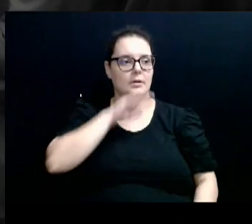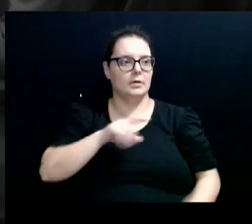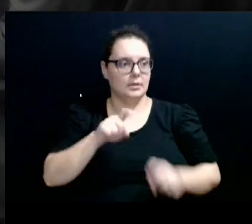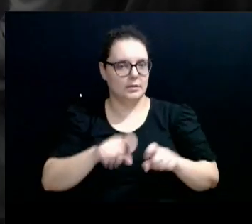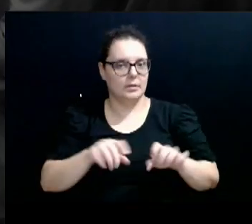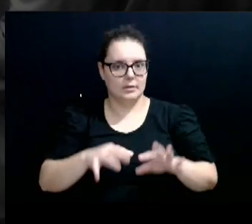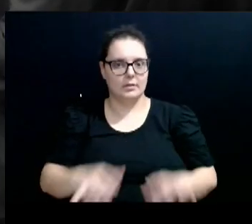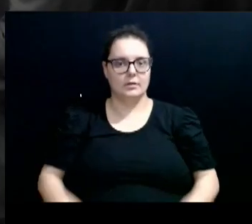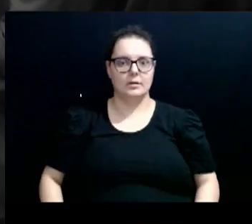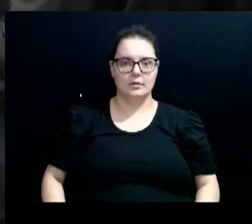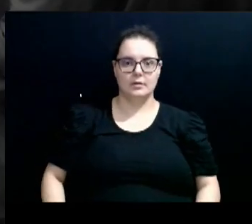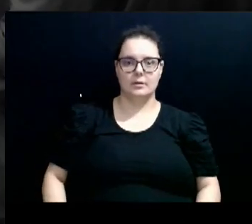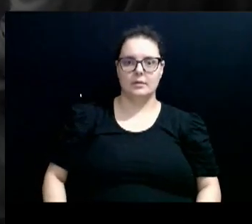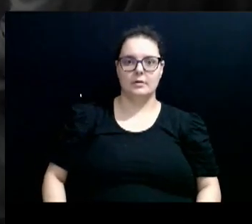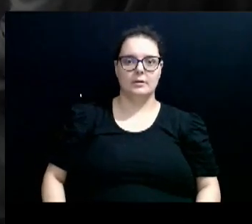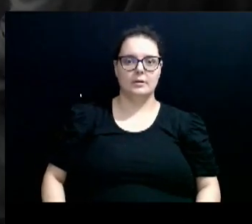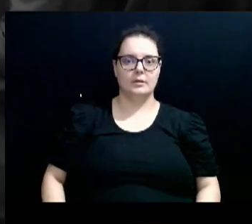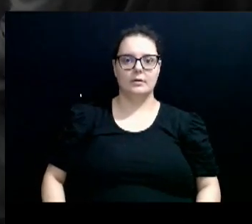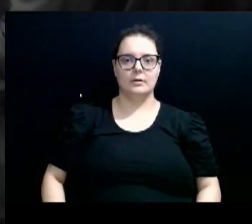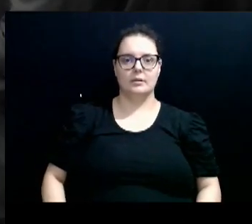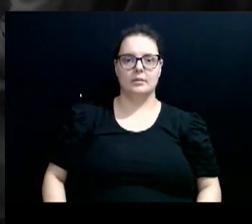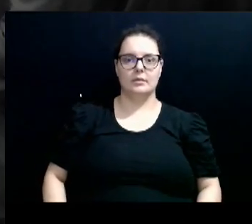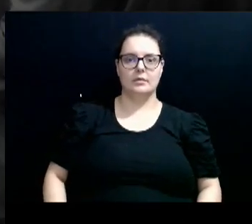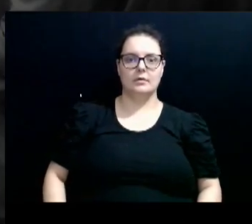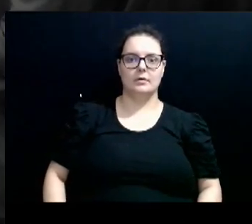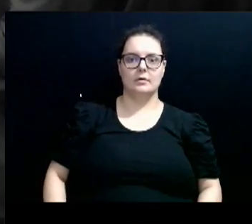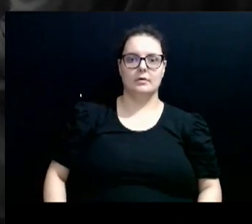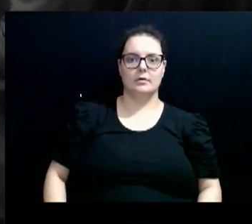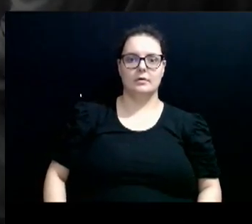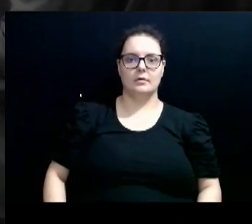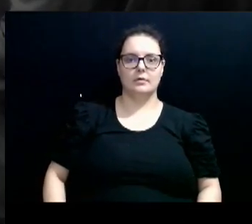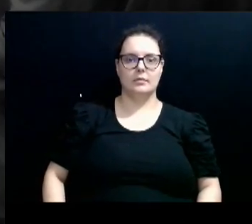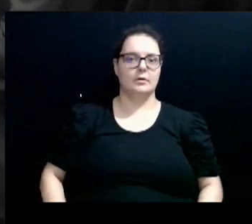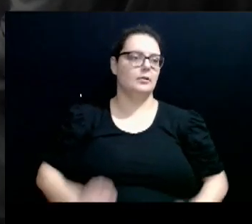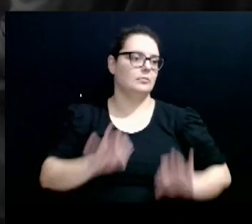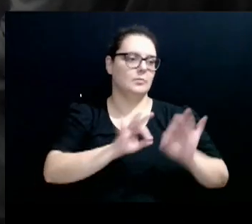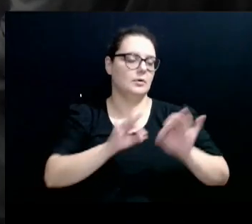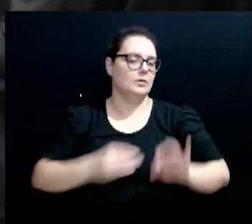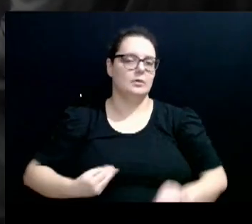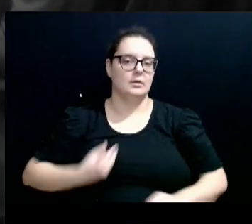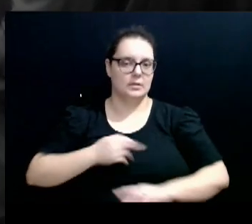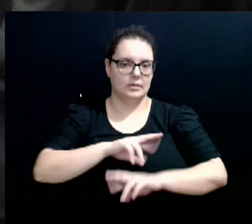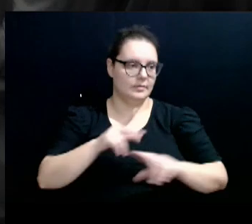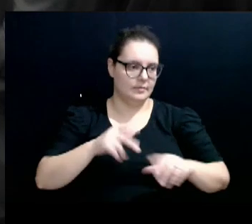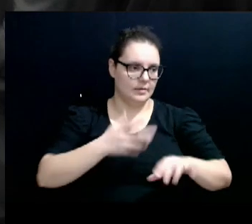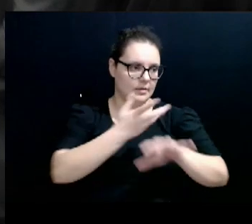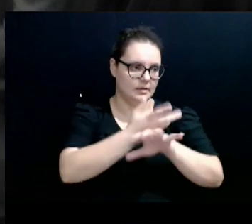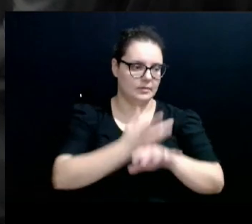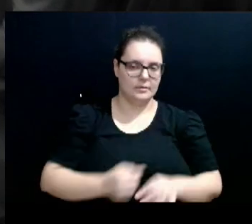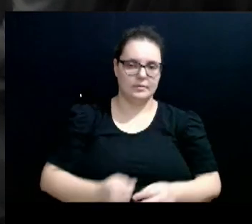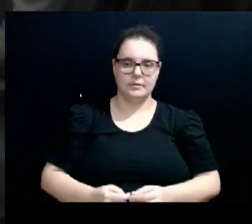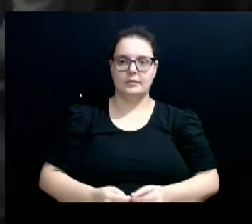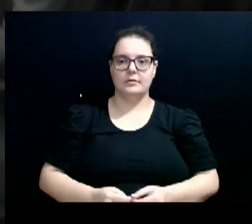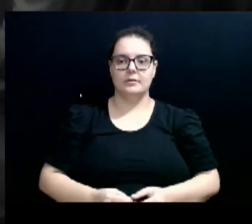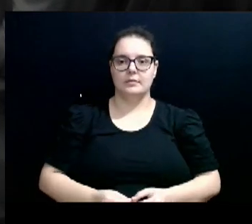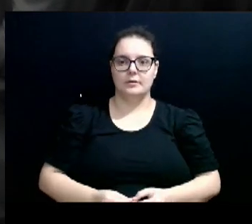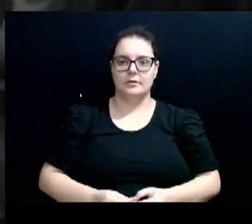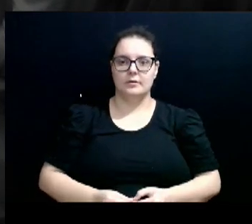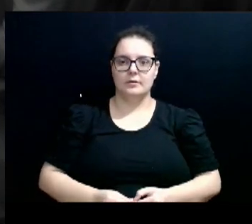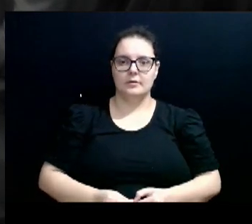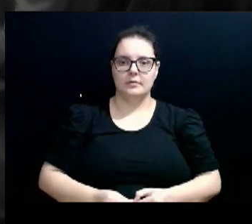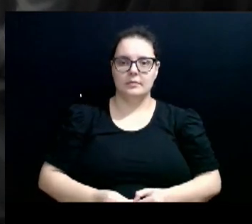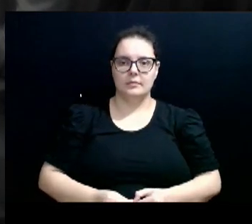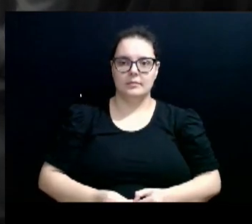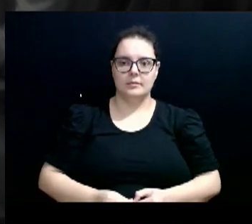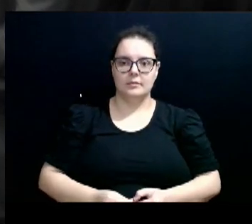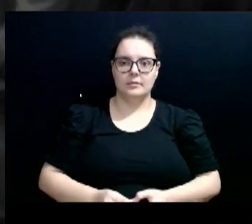é de, sei lá, projeto de vida. Hoje tem várias disciplinas, inclusive. Eu cheguei a dar, inclusive, valores, né?